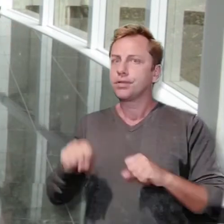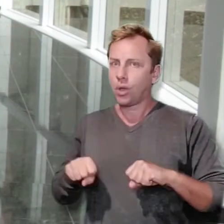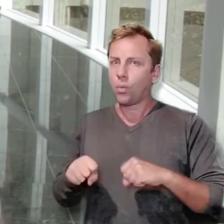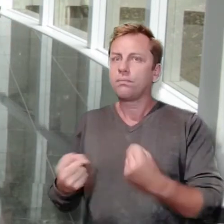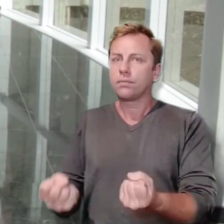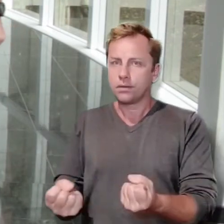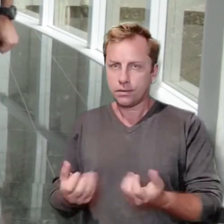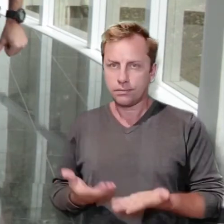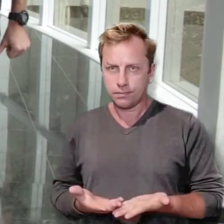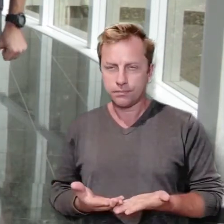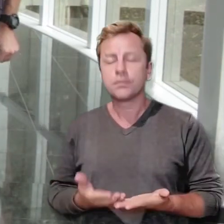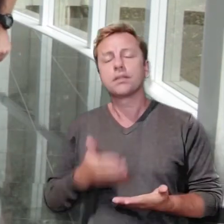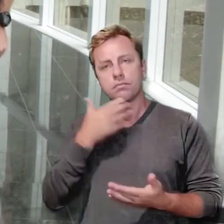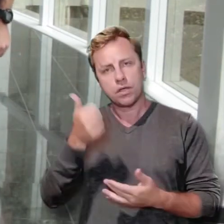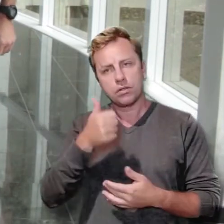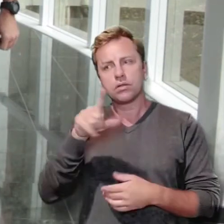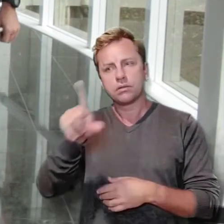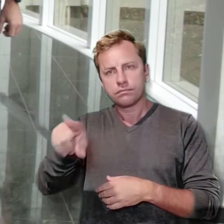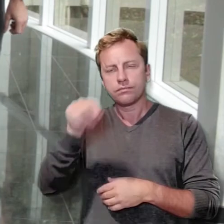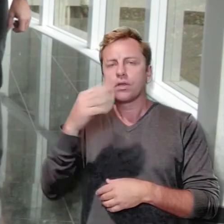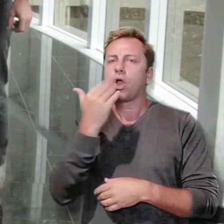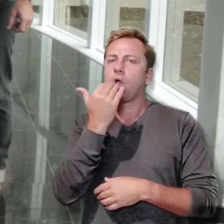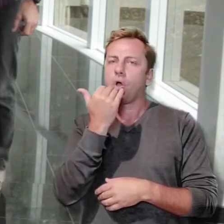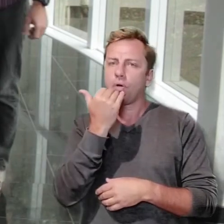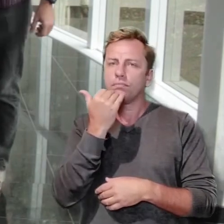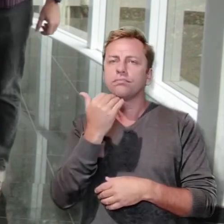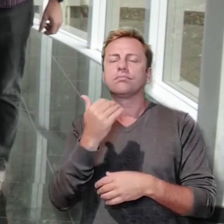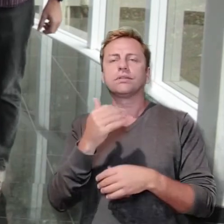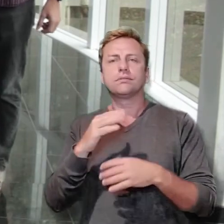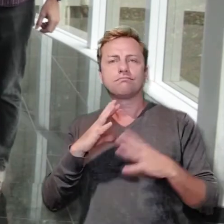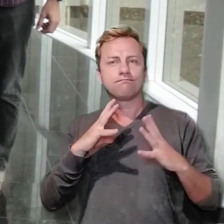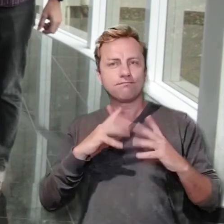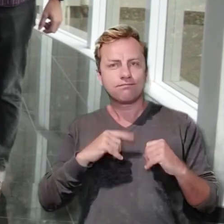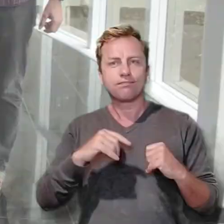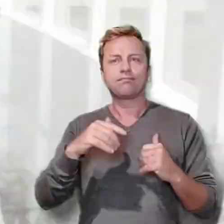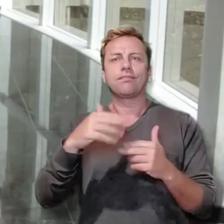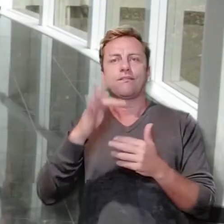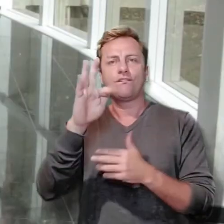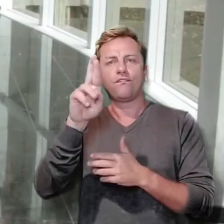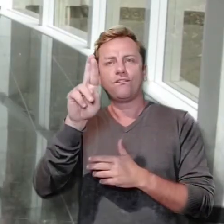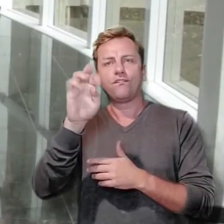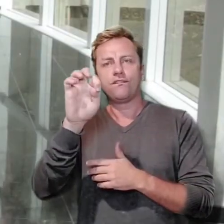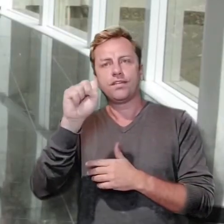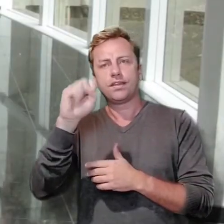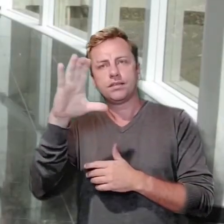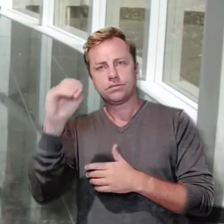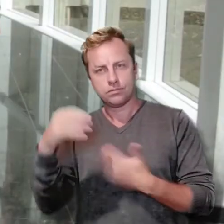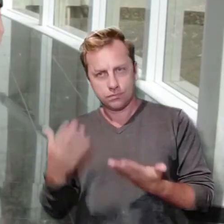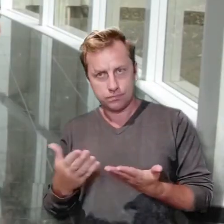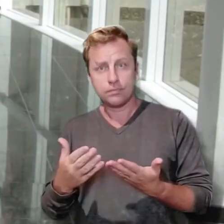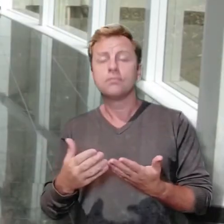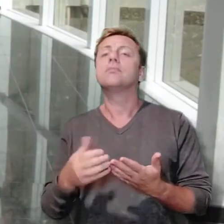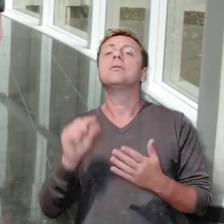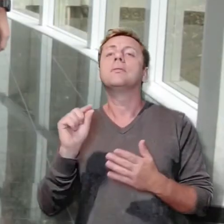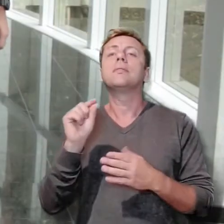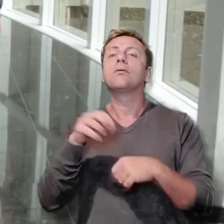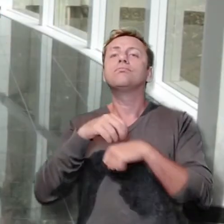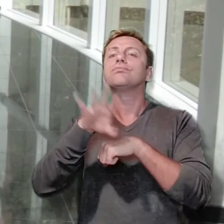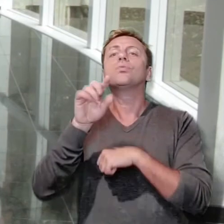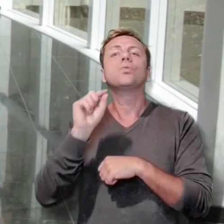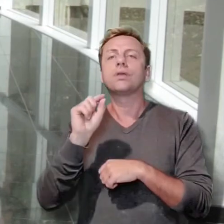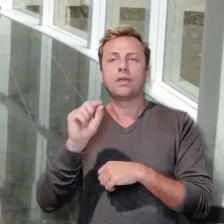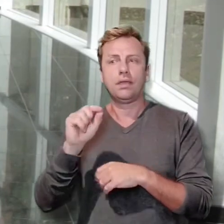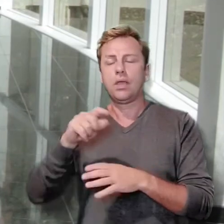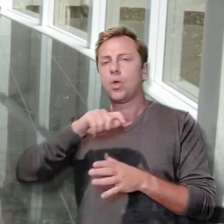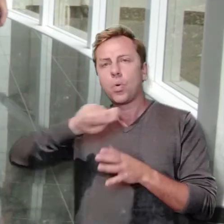de recuperação. Então, dê preferência para os alimentos frescos. E o lema, então, é o